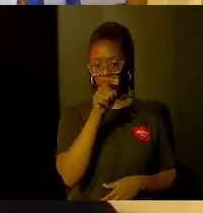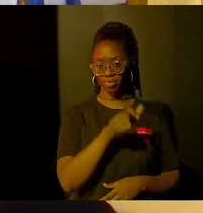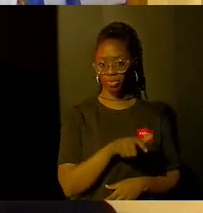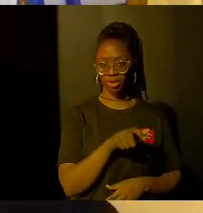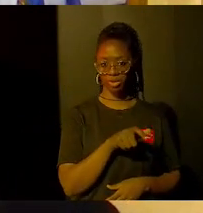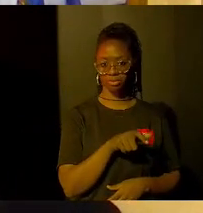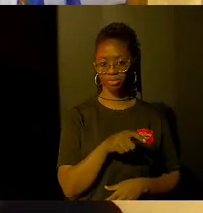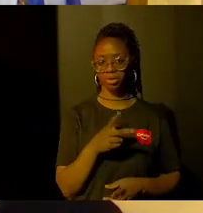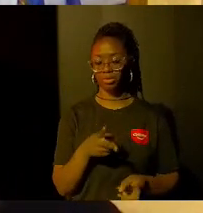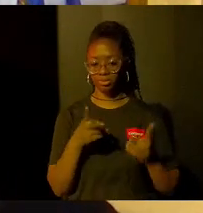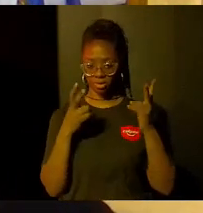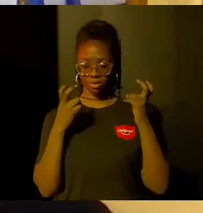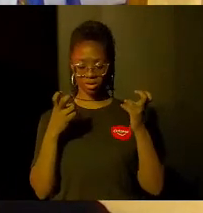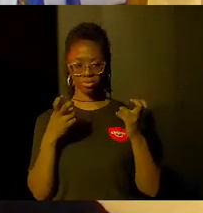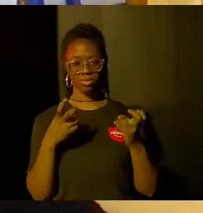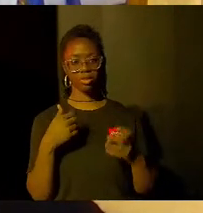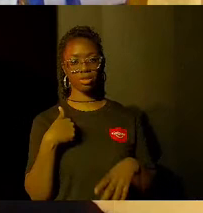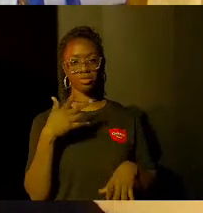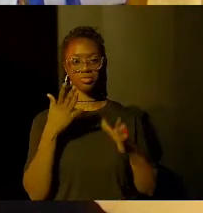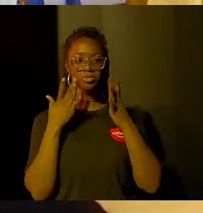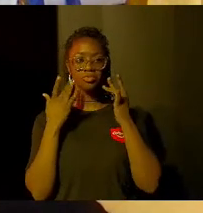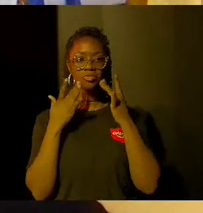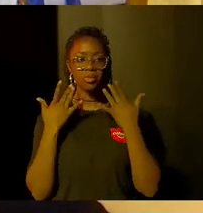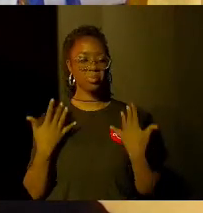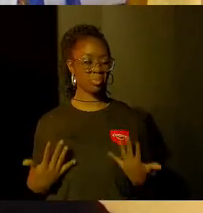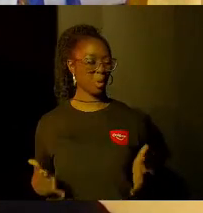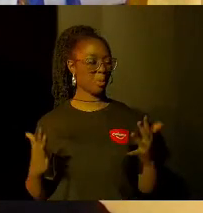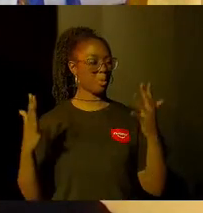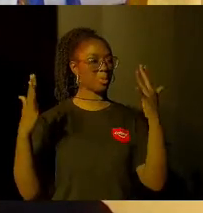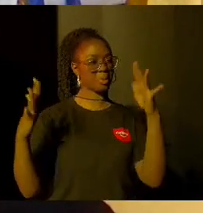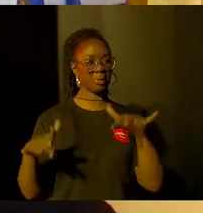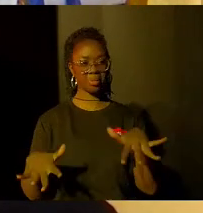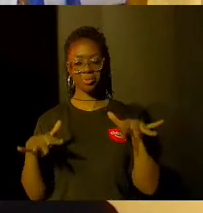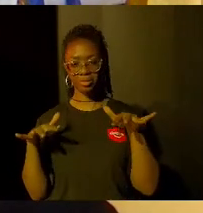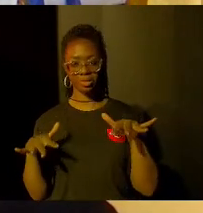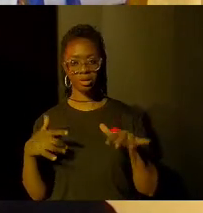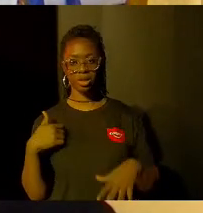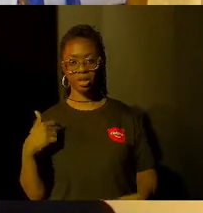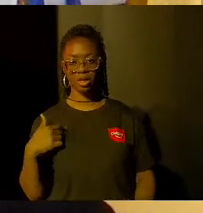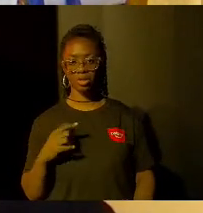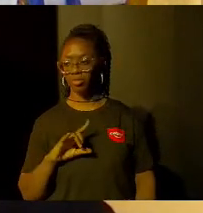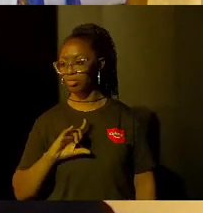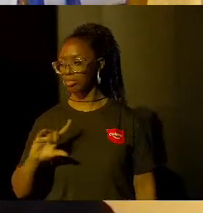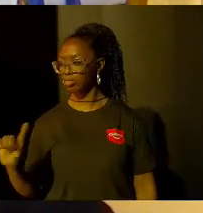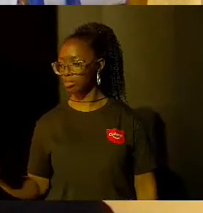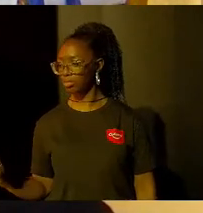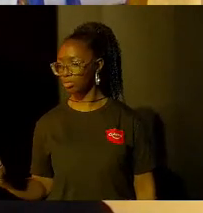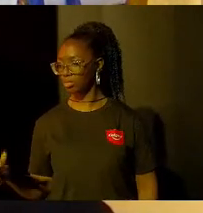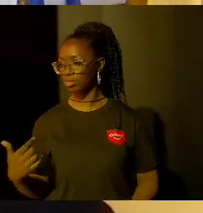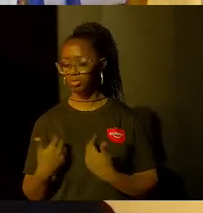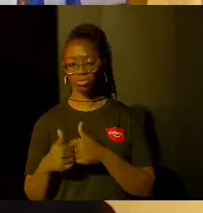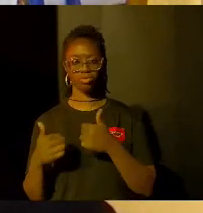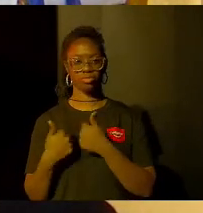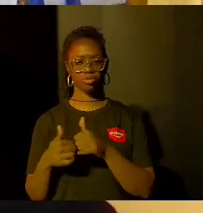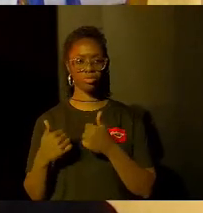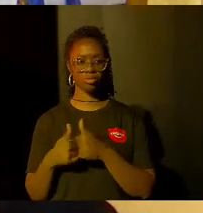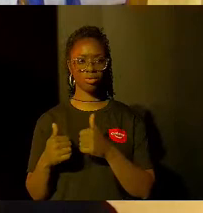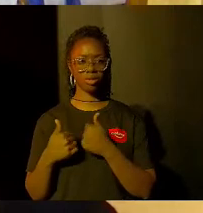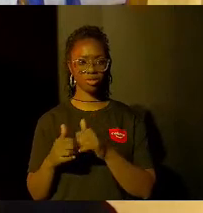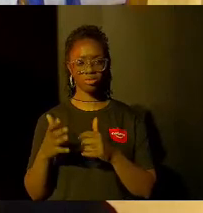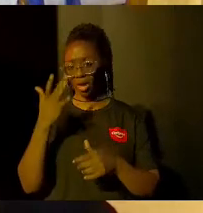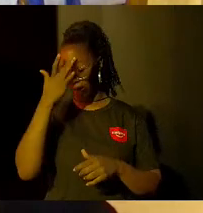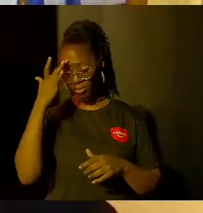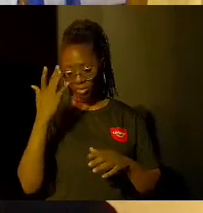que quando eu fazia uma peça de teatro era clamado a plateia cheia e aí eu saía da peça ia pegar um ônibus a pessoa atravessava Rua